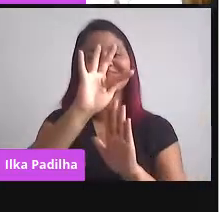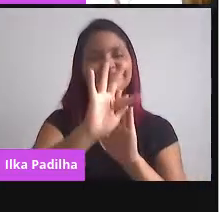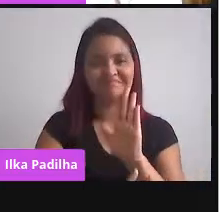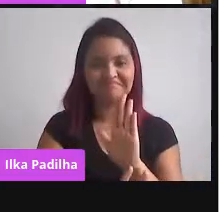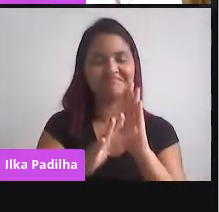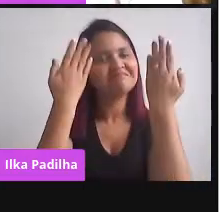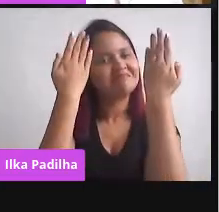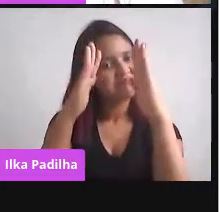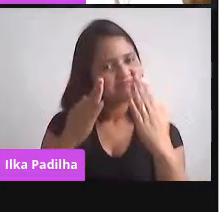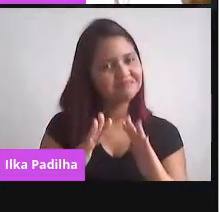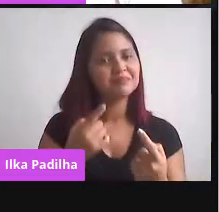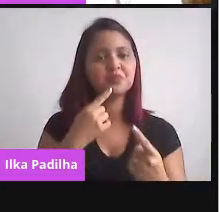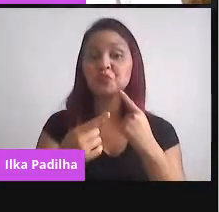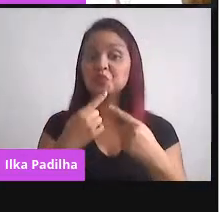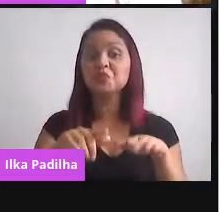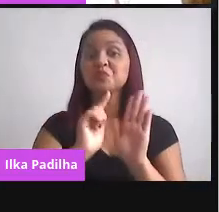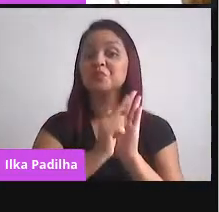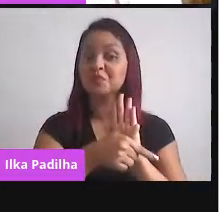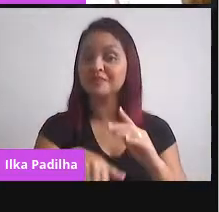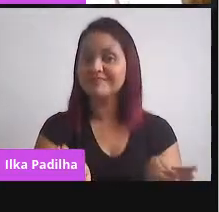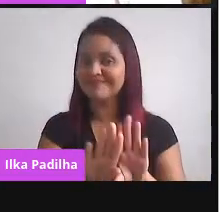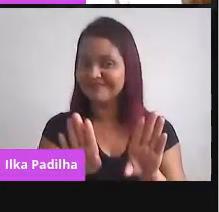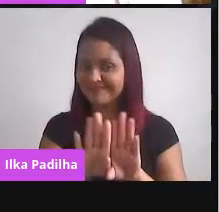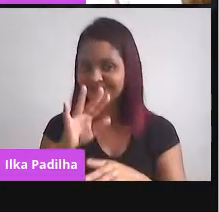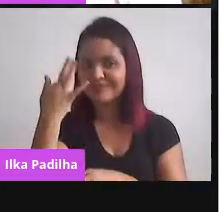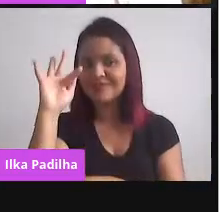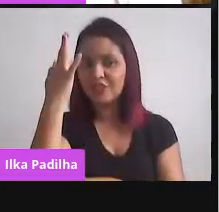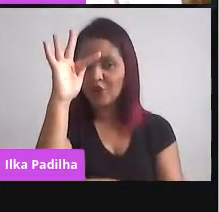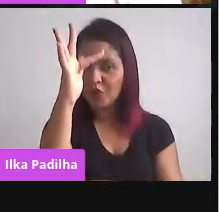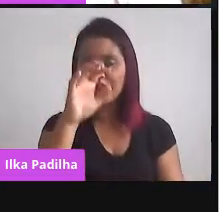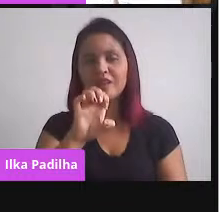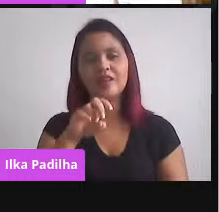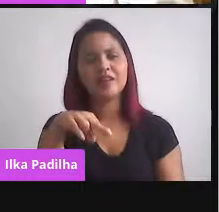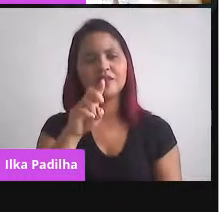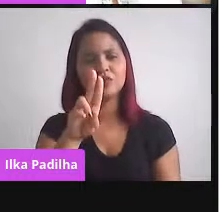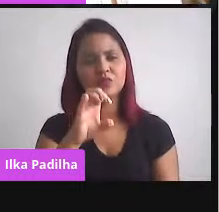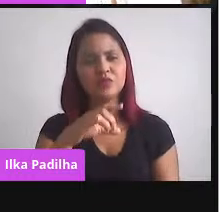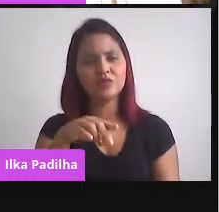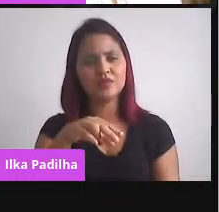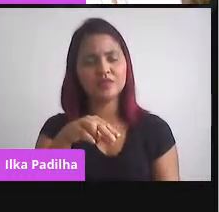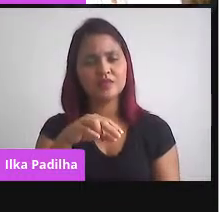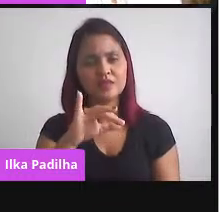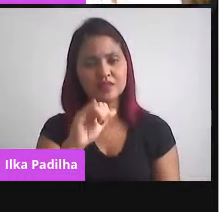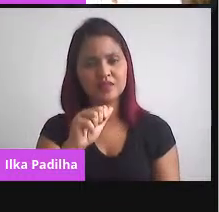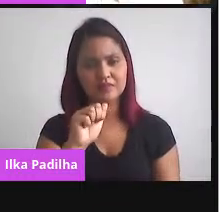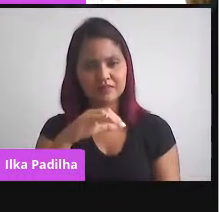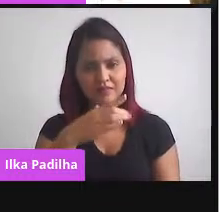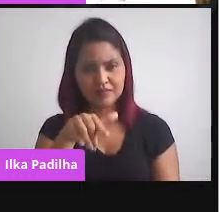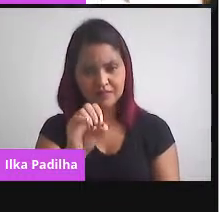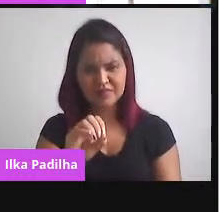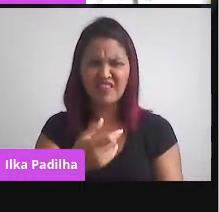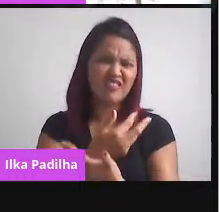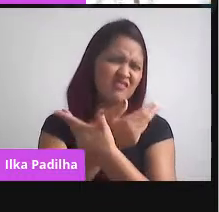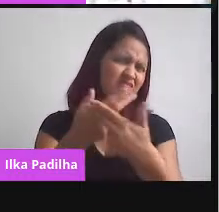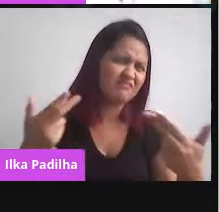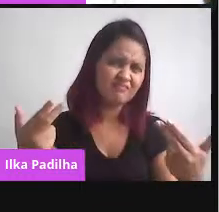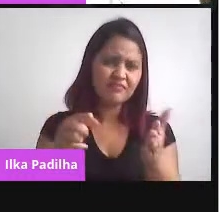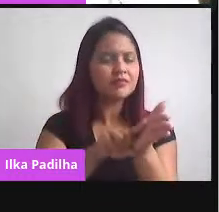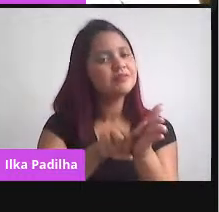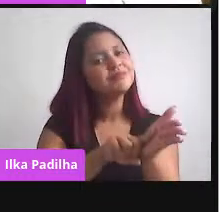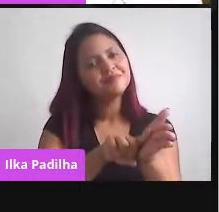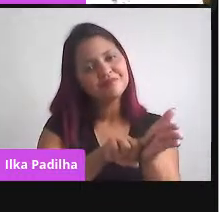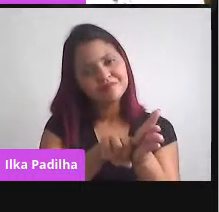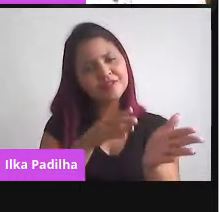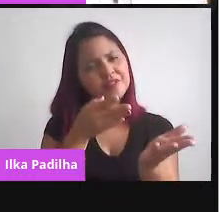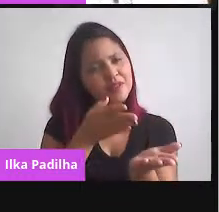né, e teoria da enunciação, entre outros. São diferentes vertentes teóricas que podem nos dar